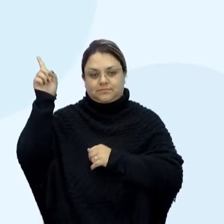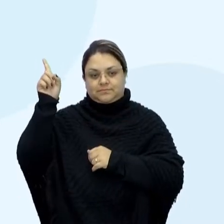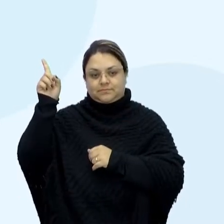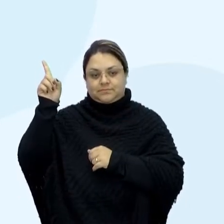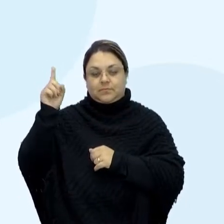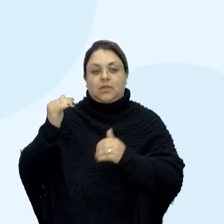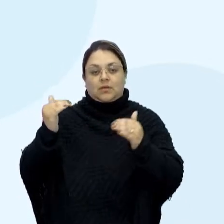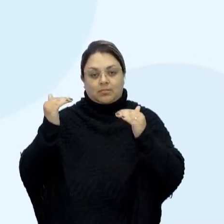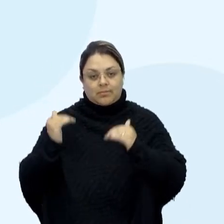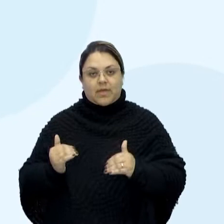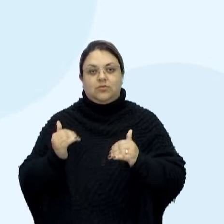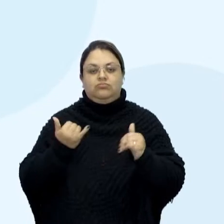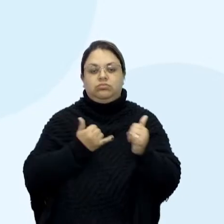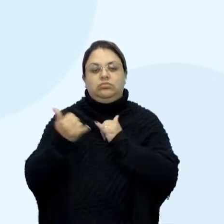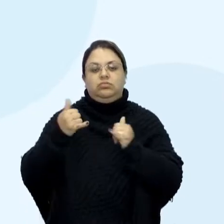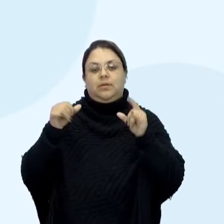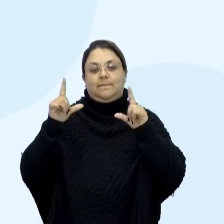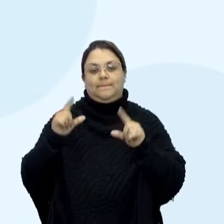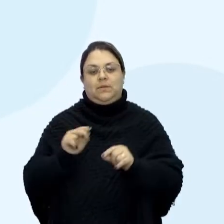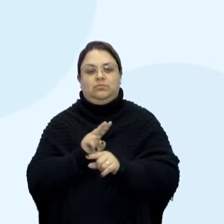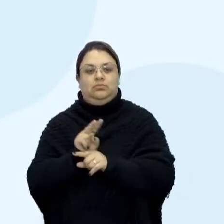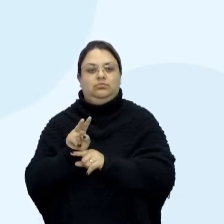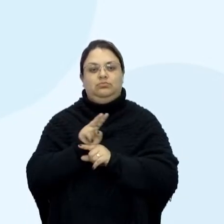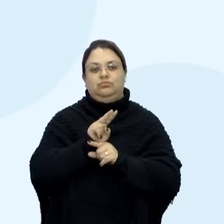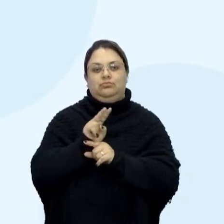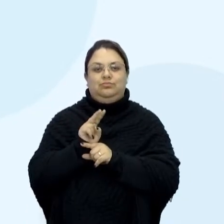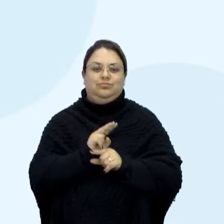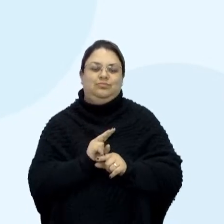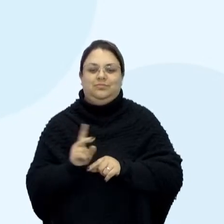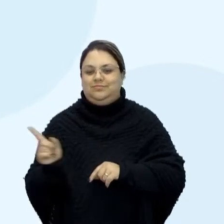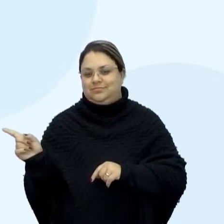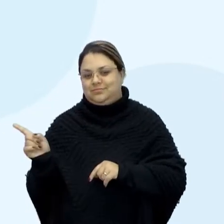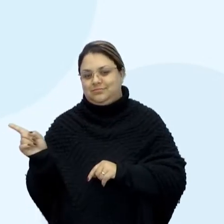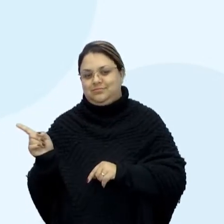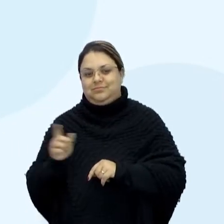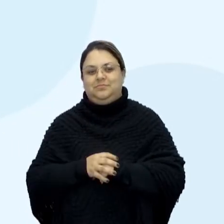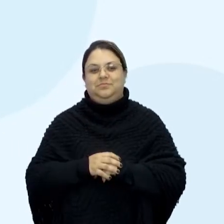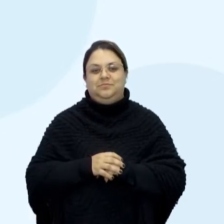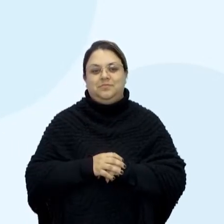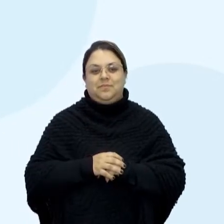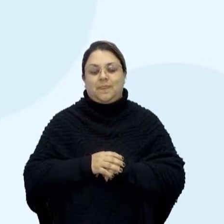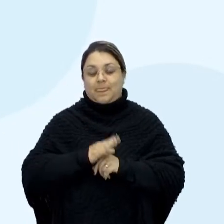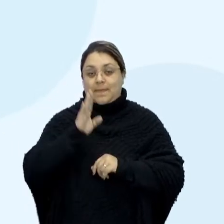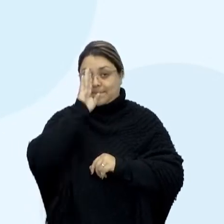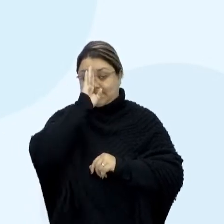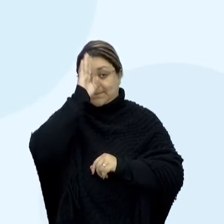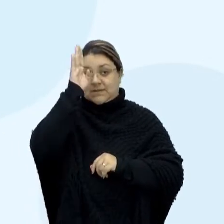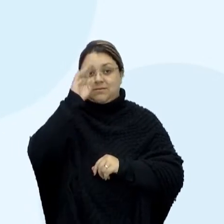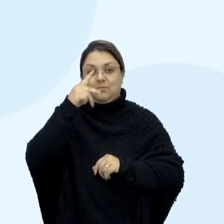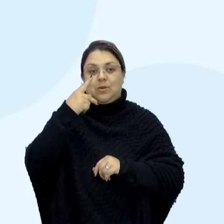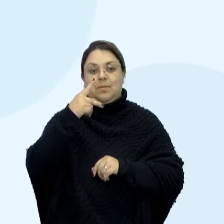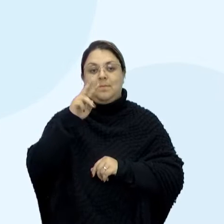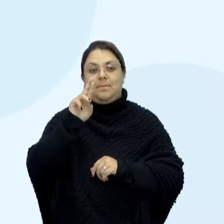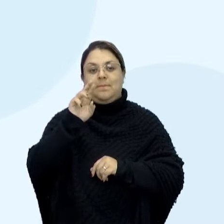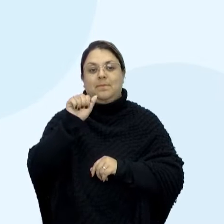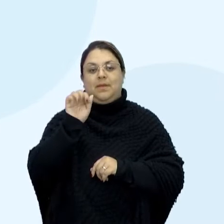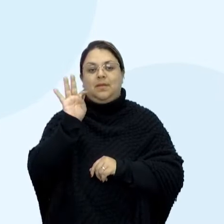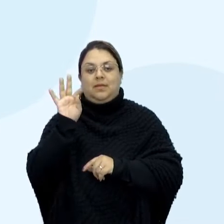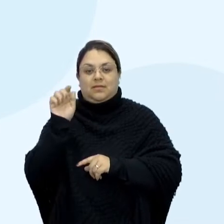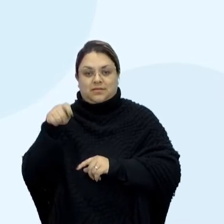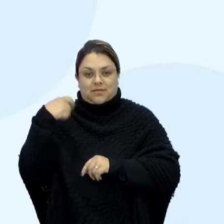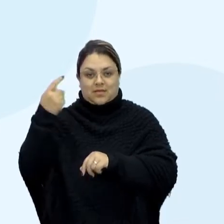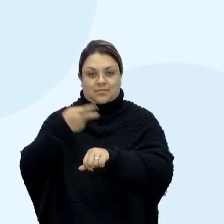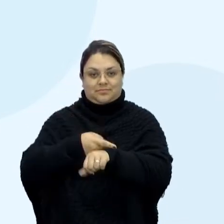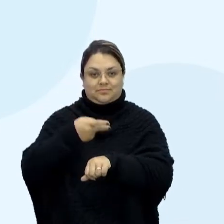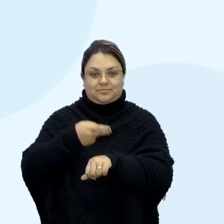isolante. Então veja, a prata é um material aí melhor condutor. Então o que a gente tem aqui, ó, este símbolo, vocês